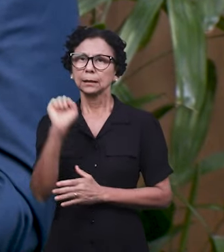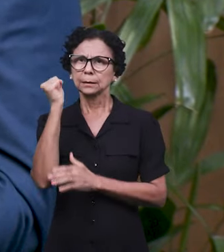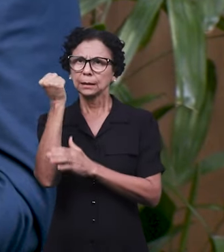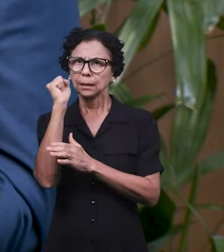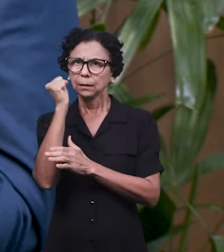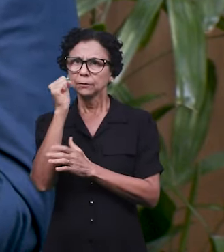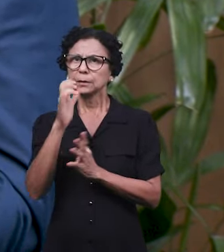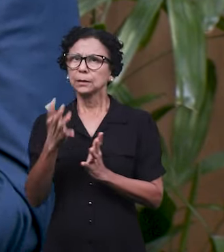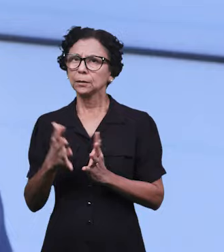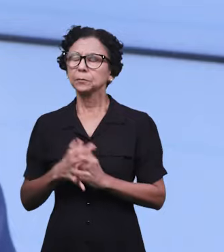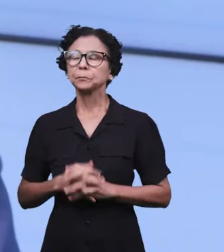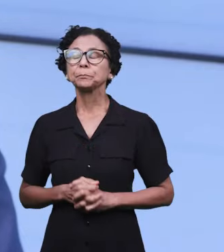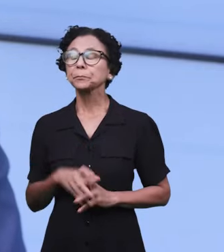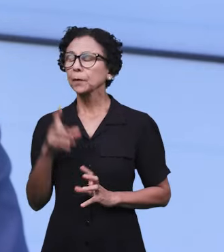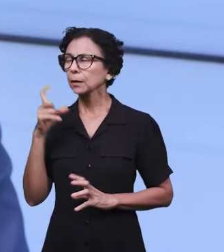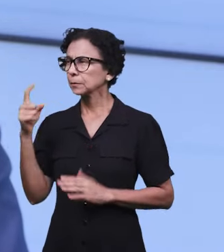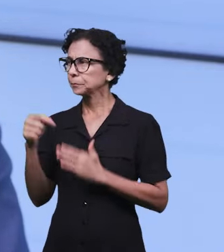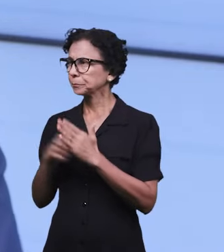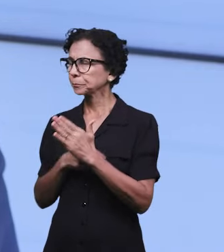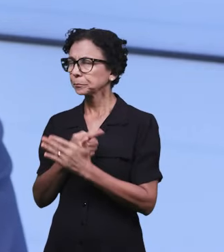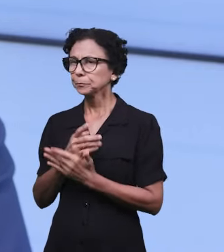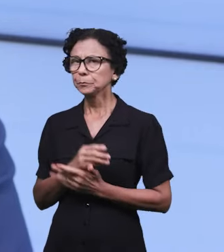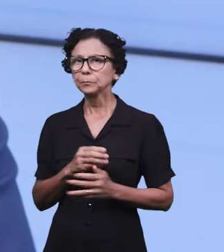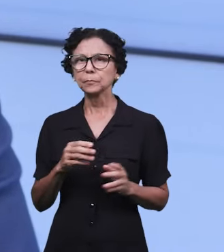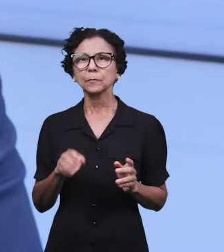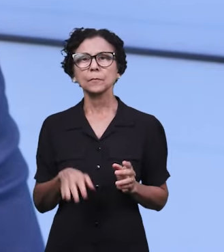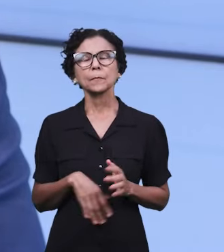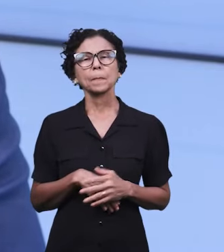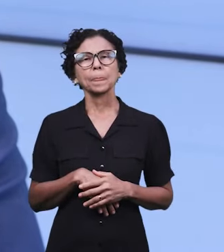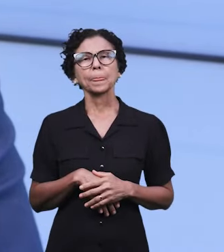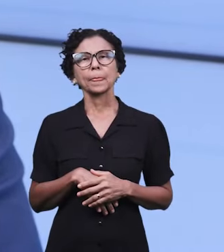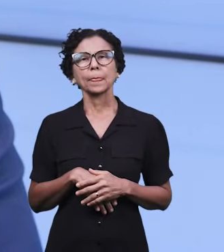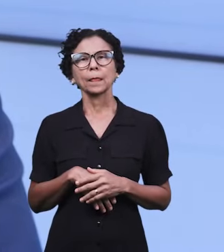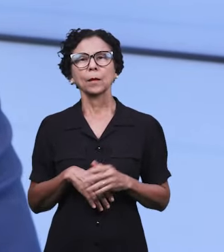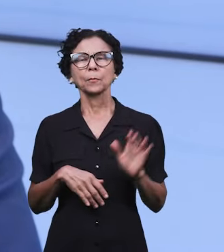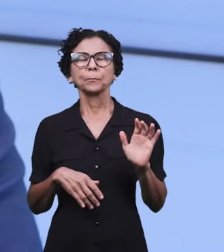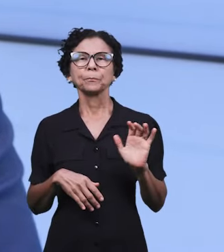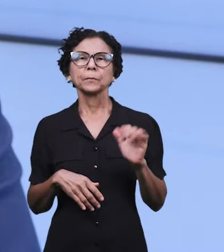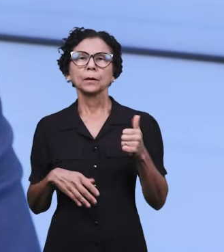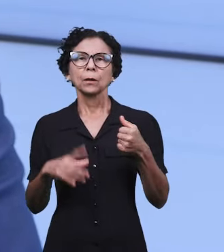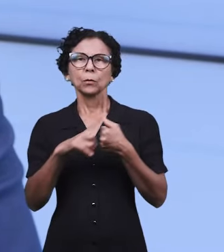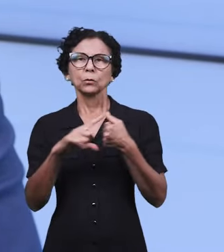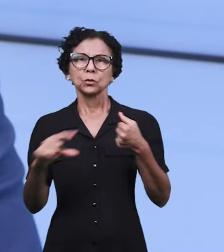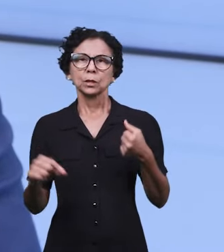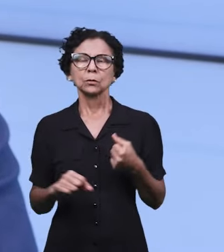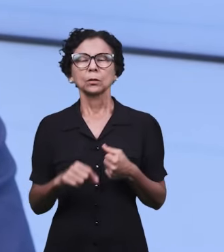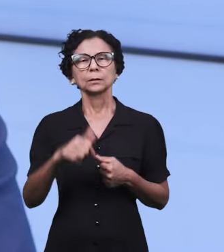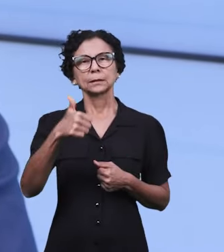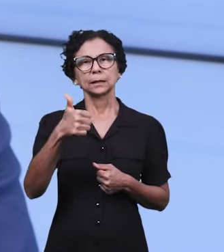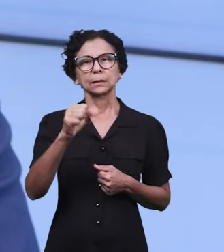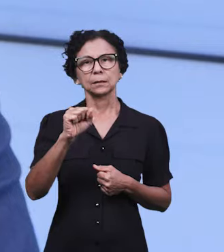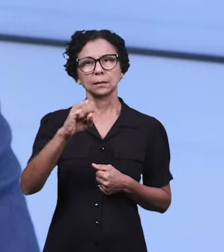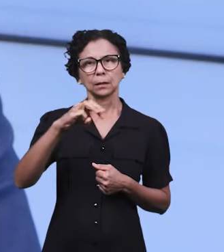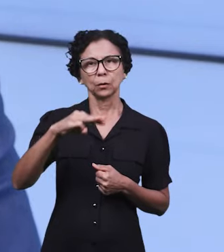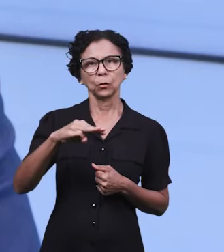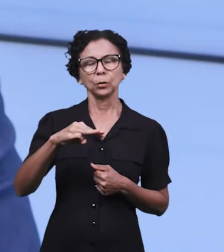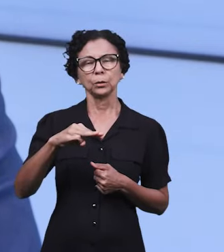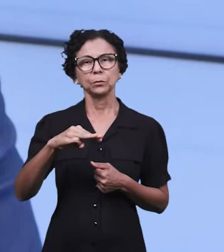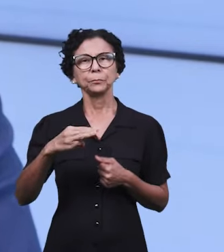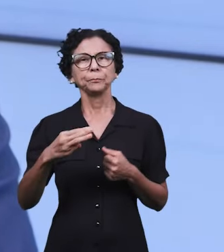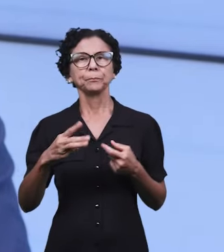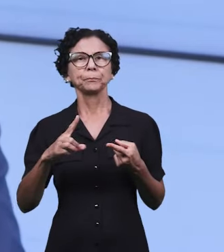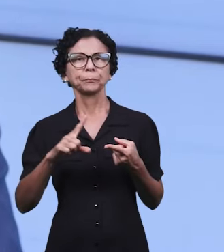né daquela pena e Dr Rodrigo muito interessante o artigo 138 ele trata da calúnia o 39 da difamação o